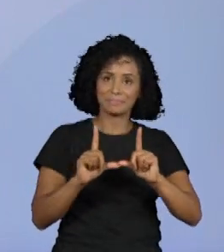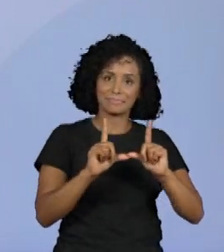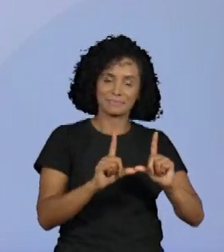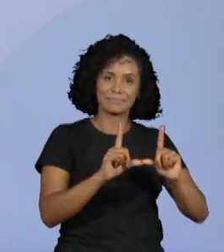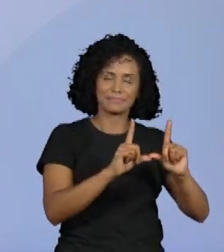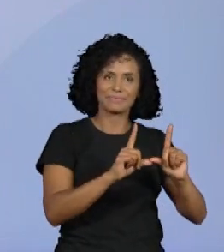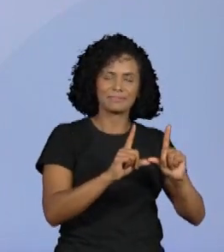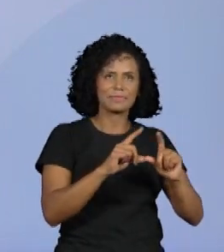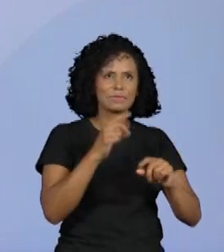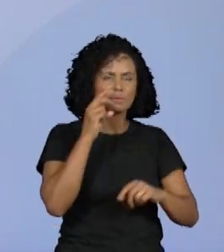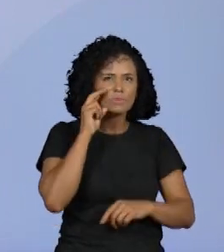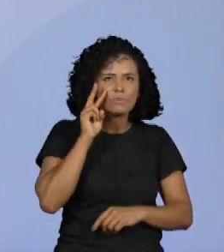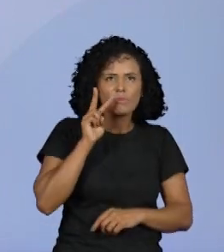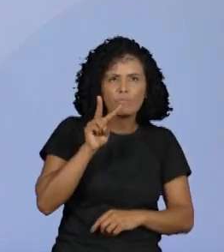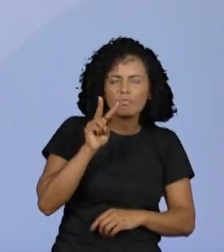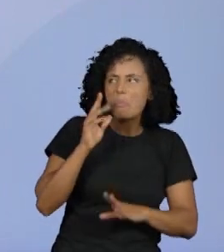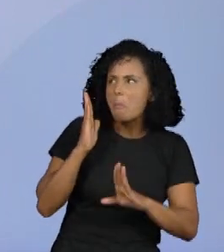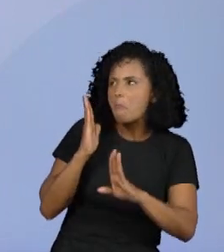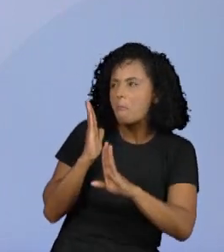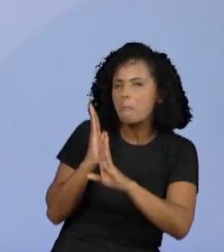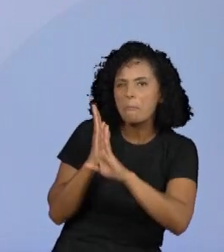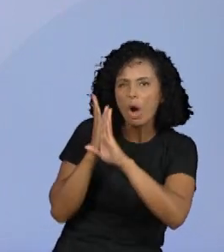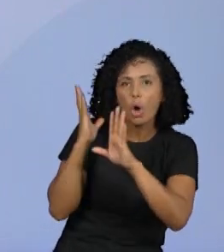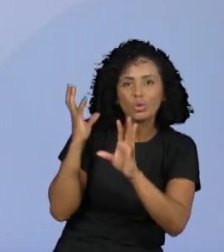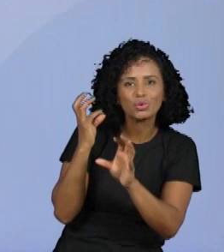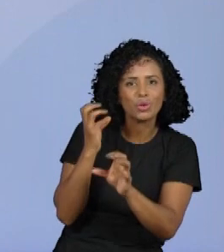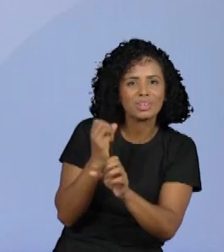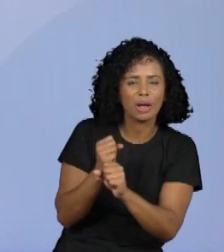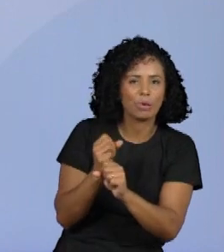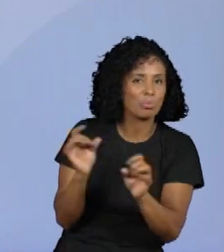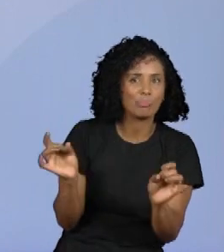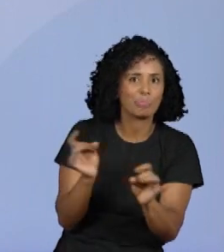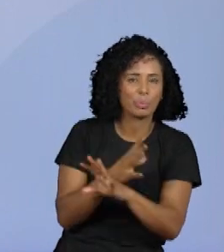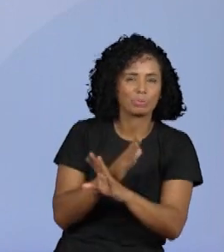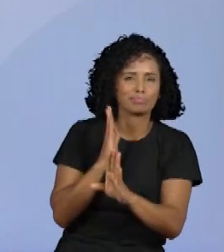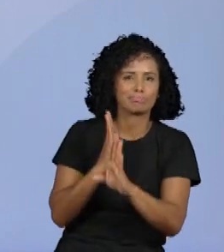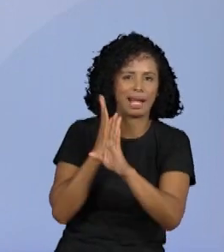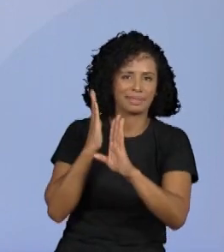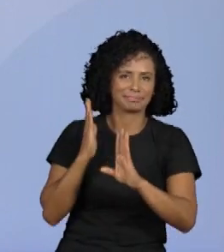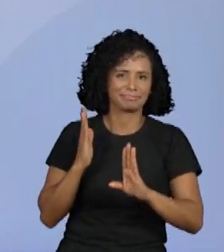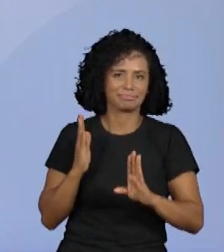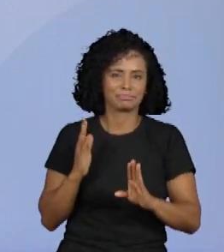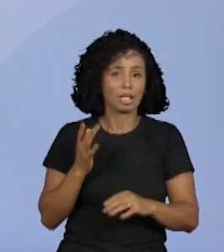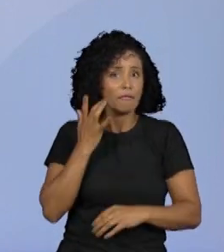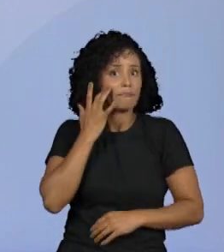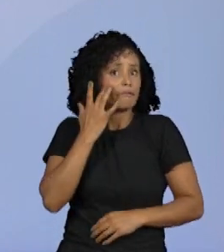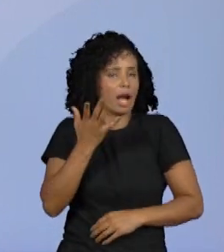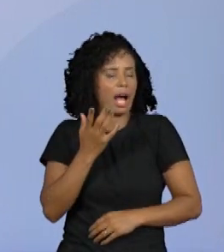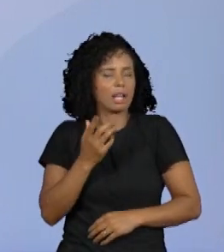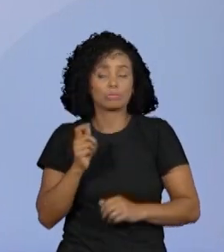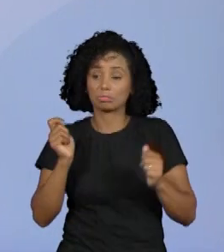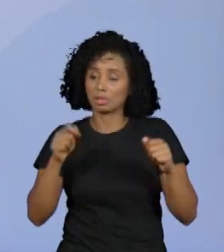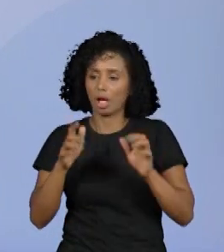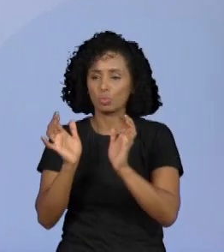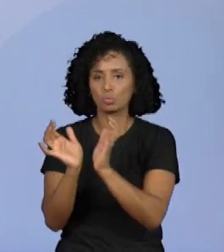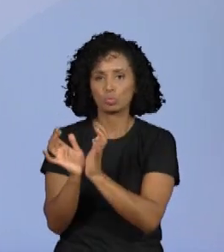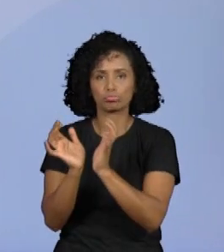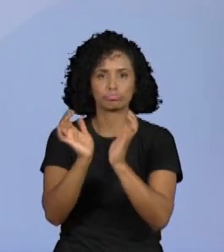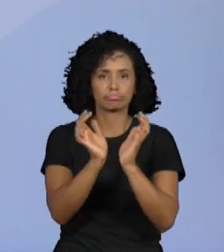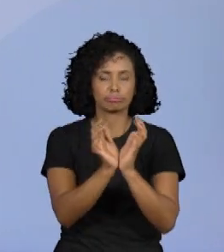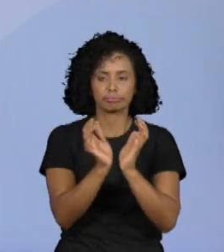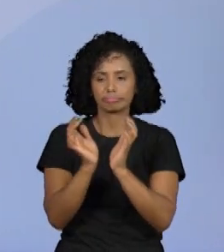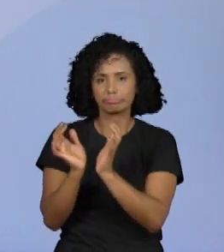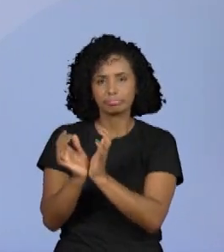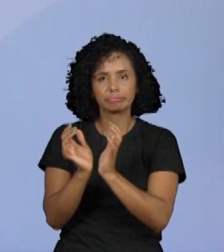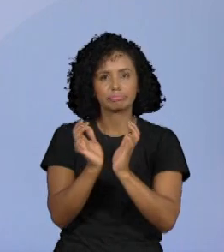já saber quantas crianças tem, não fica? Com certeza, assim fica até mais fácil de agrupar para ter um raciocínio mais rápido da contagem,